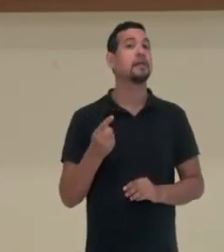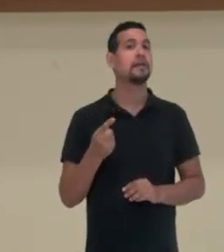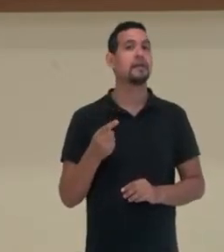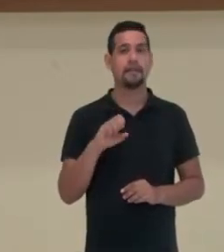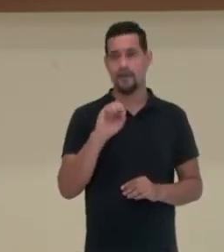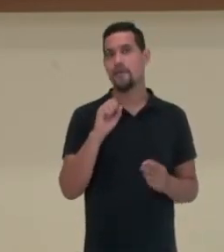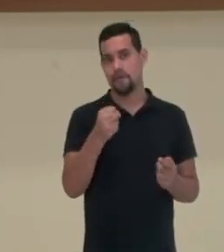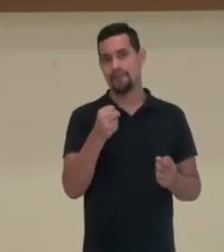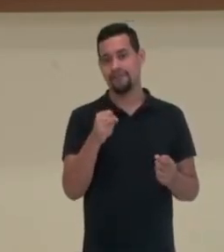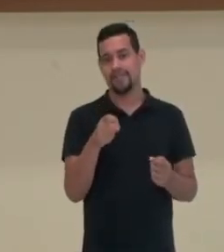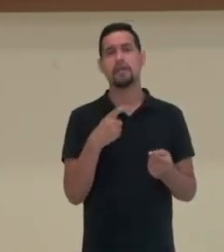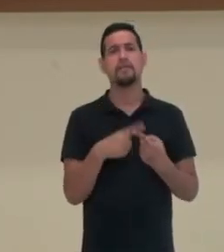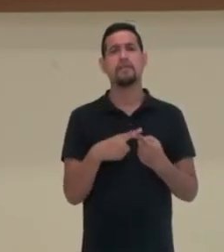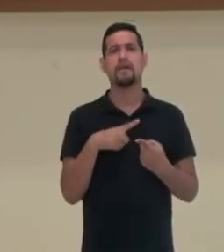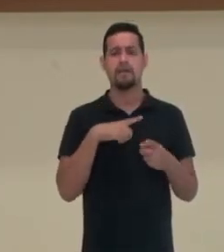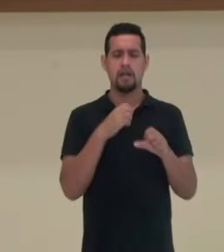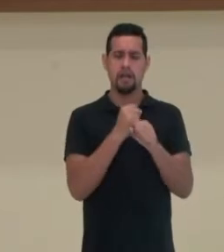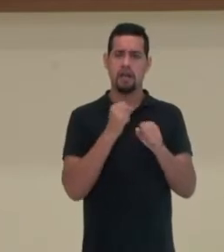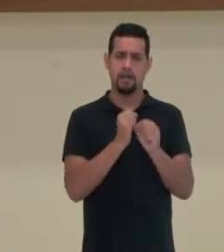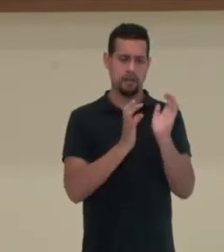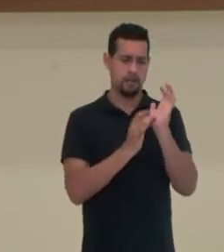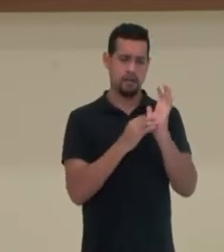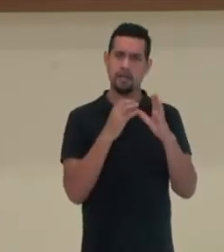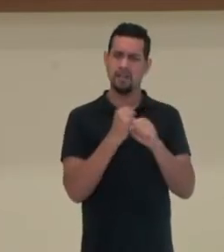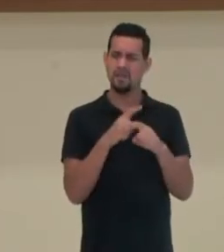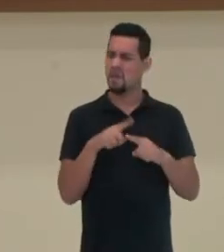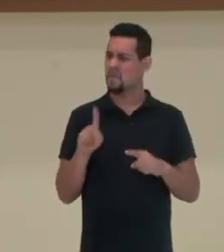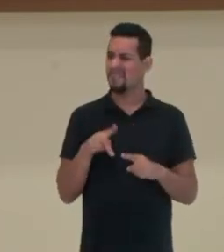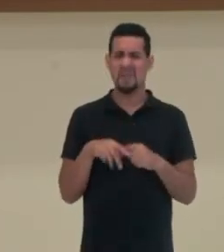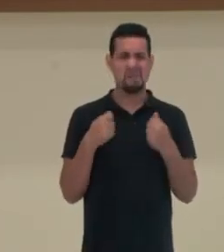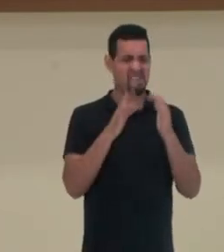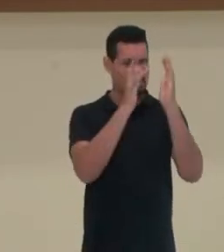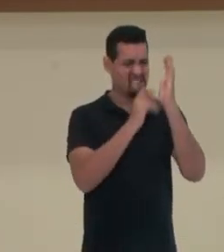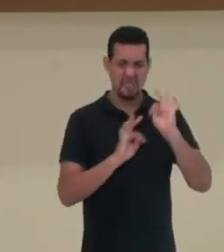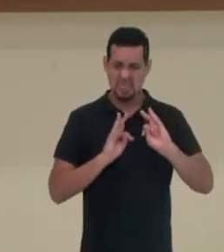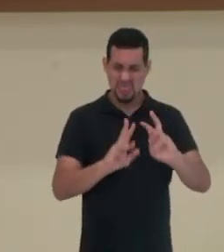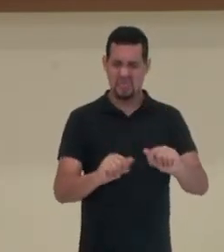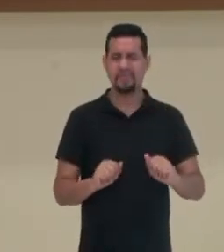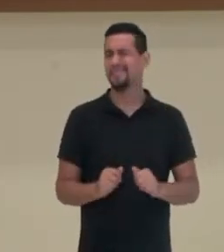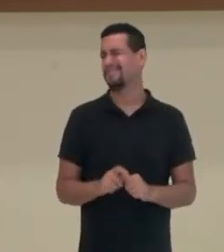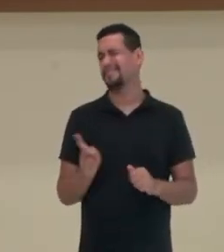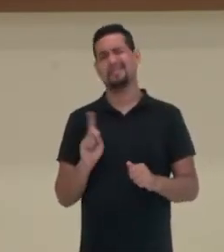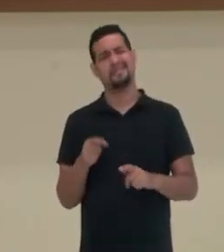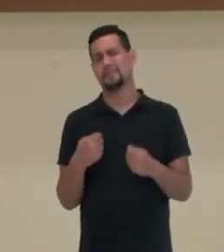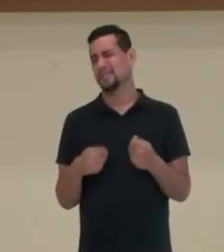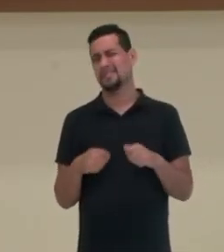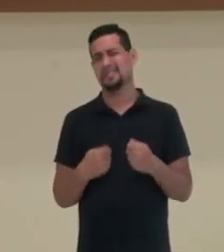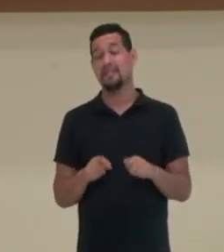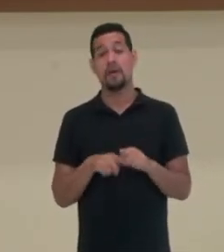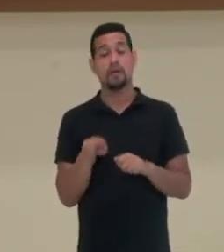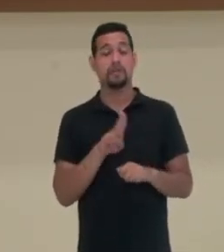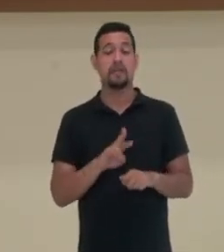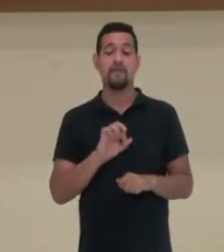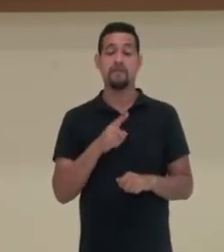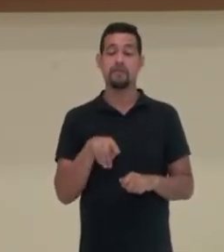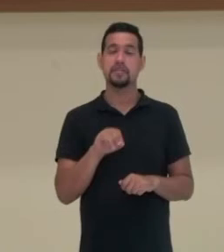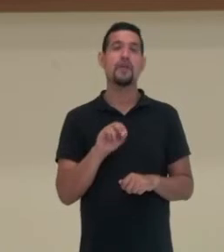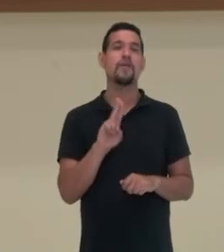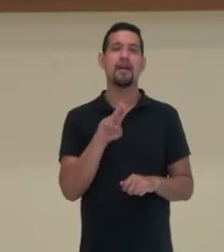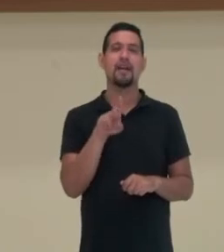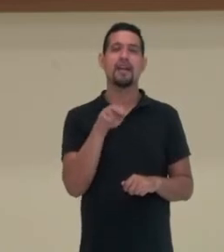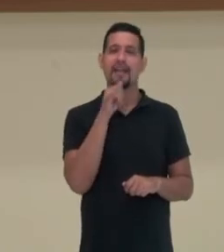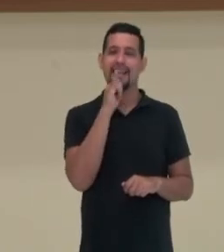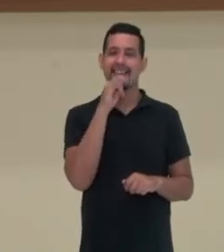48 vezes. Então, você vai na calculadora. Professora, mas eu vou ter que digitar tudo isso? Não, você usa uma funçãozinha que é um